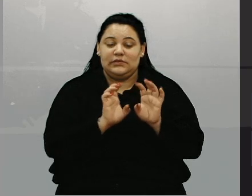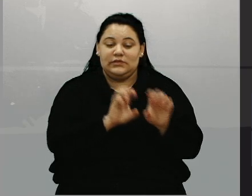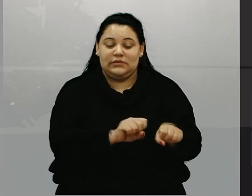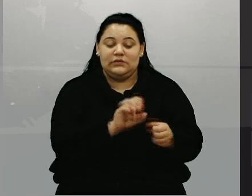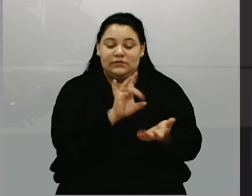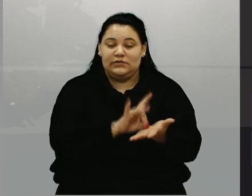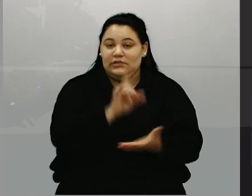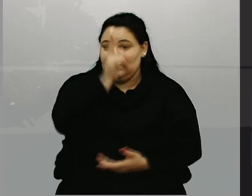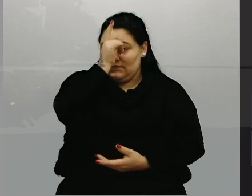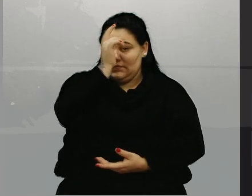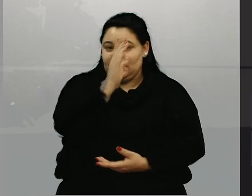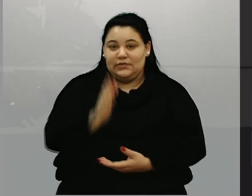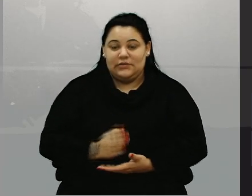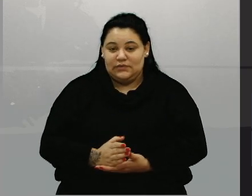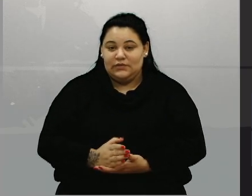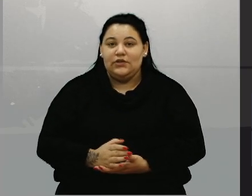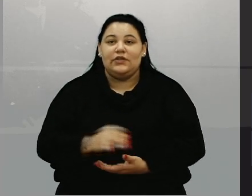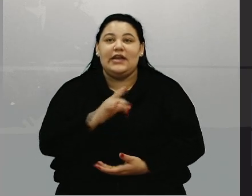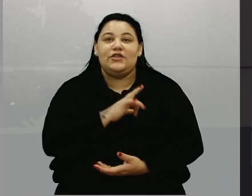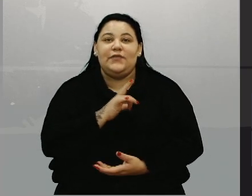no Brasil